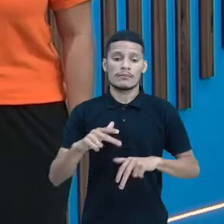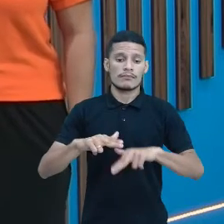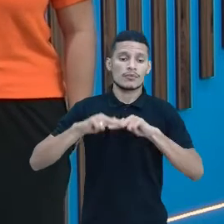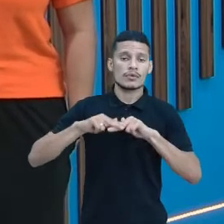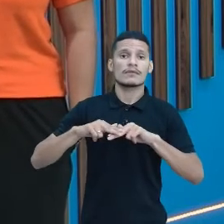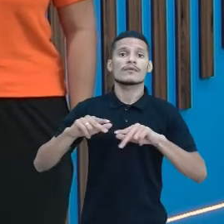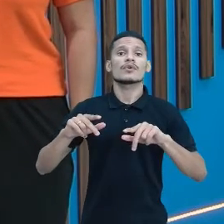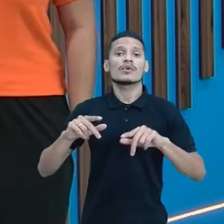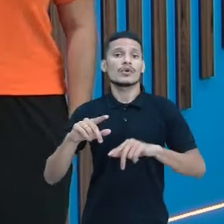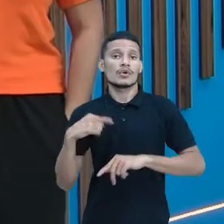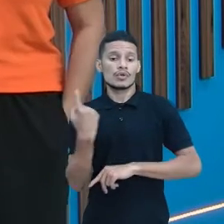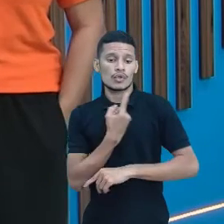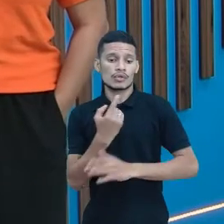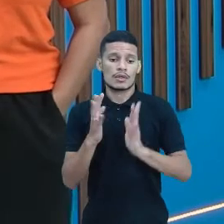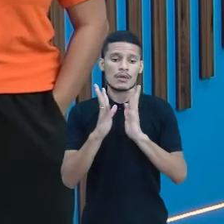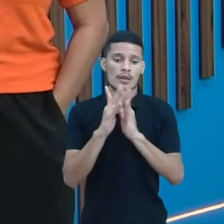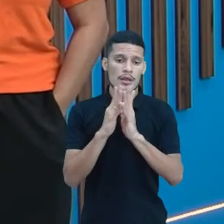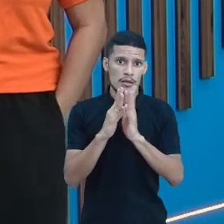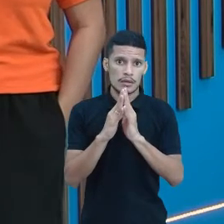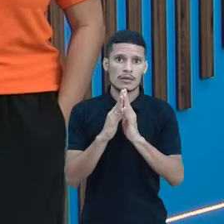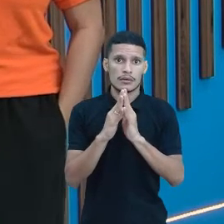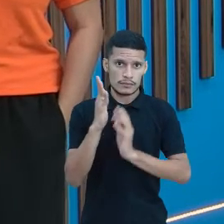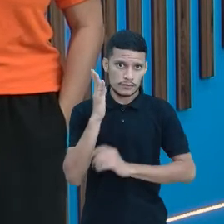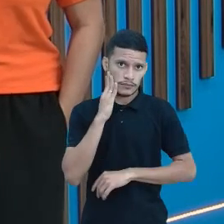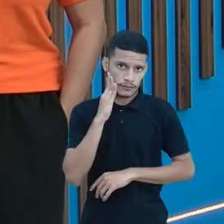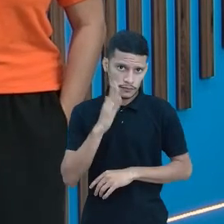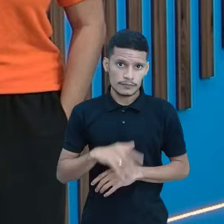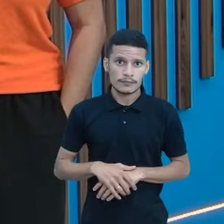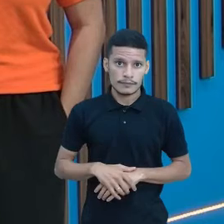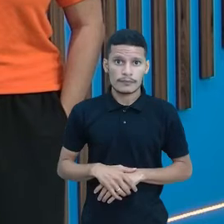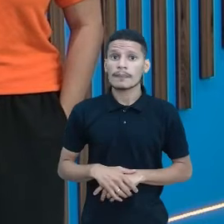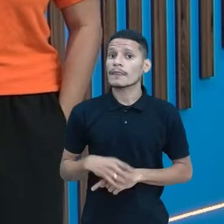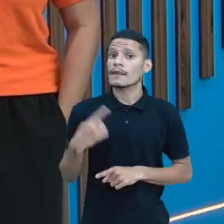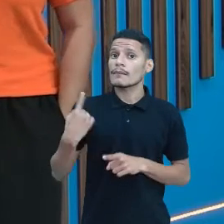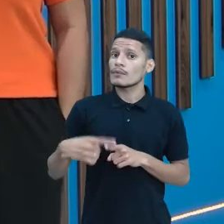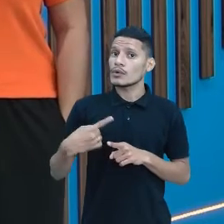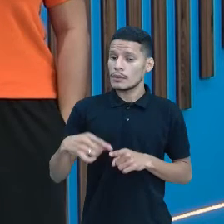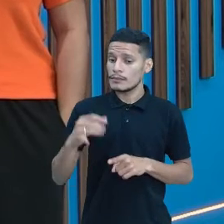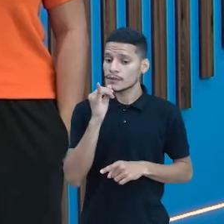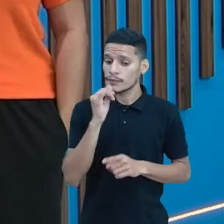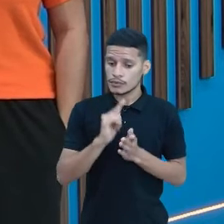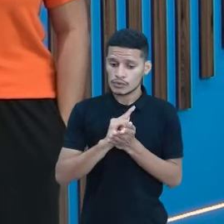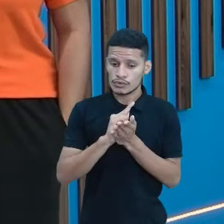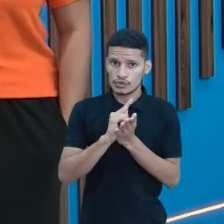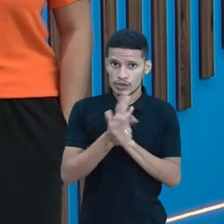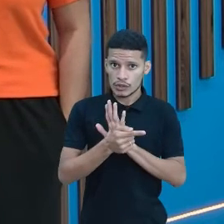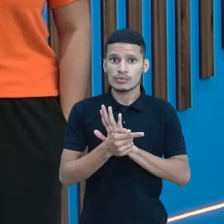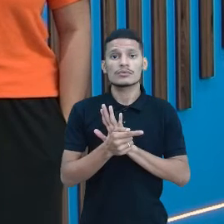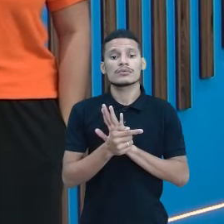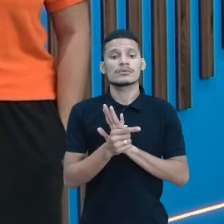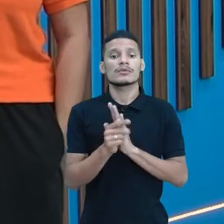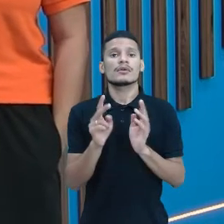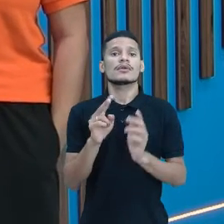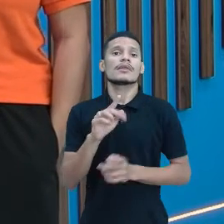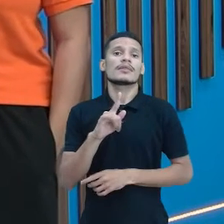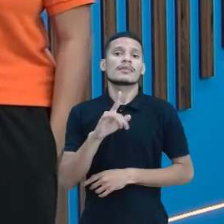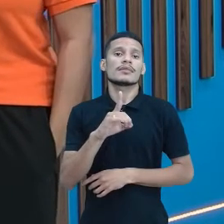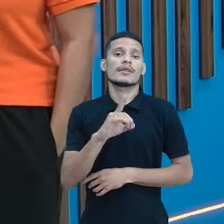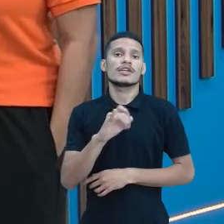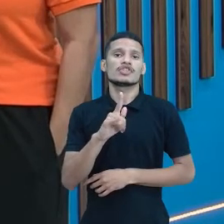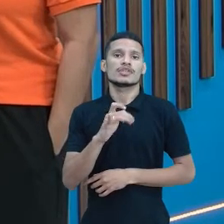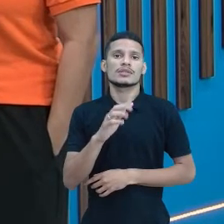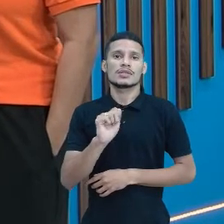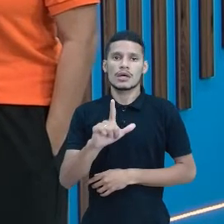causa do dinamismo, né? Porque é um gênero primordialmente digital. E aí a gente